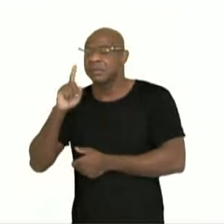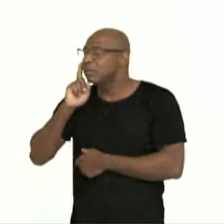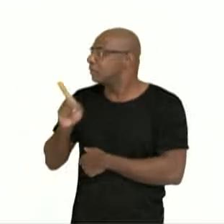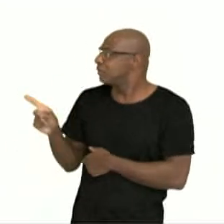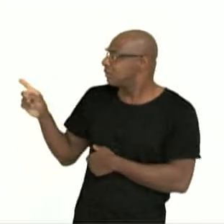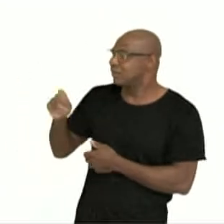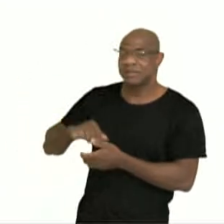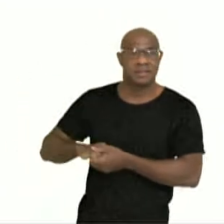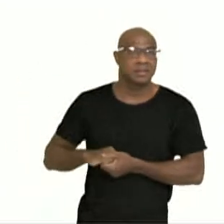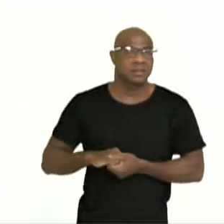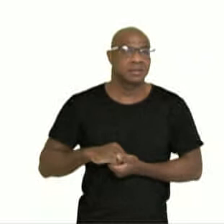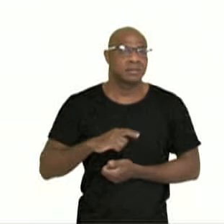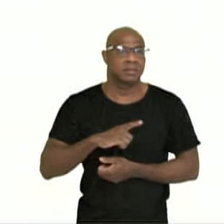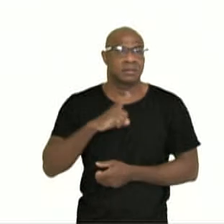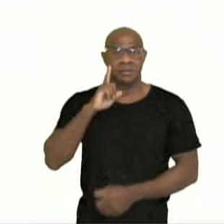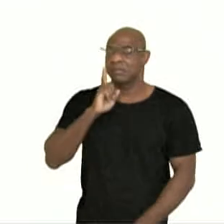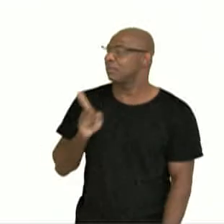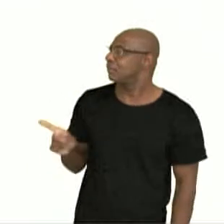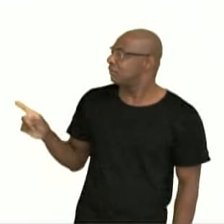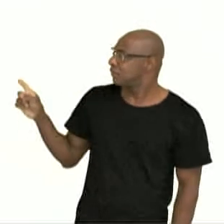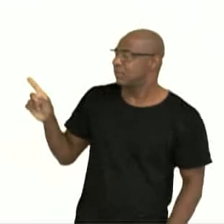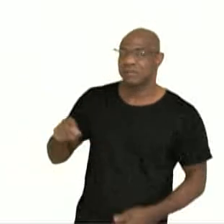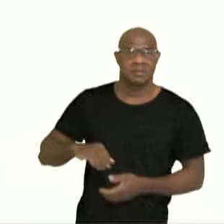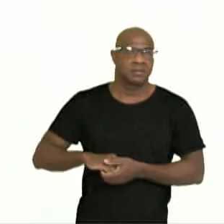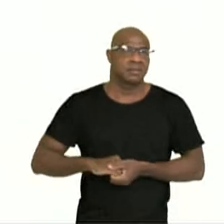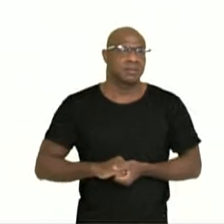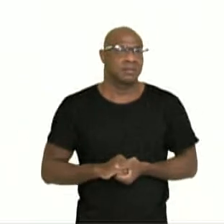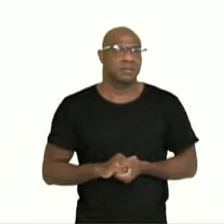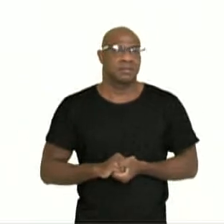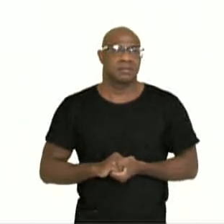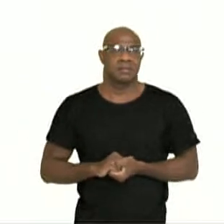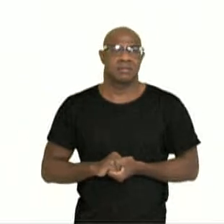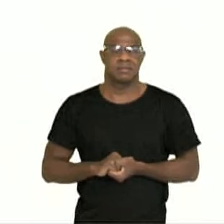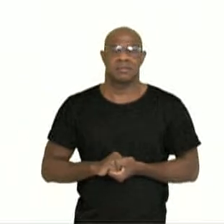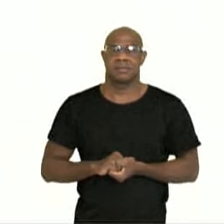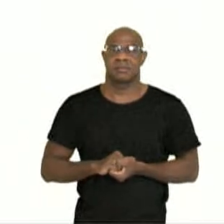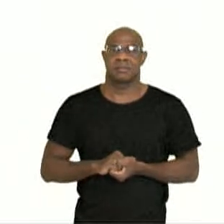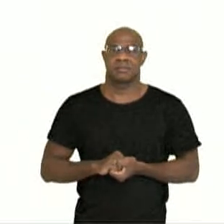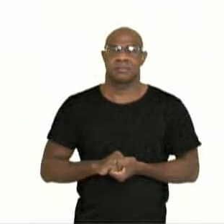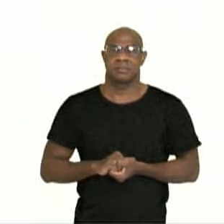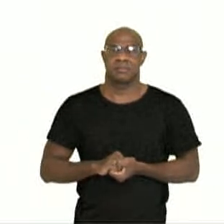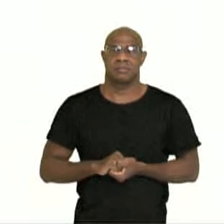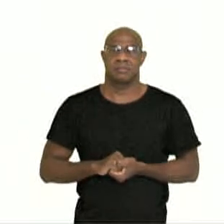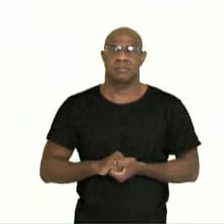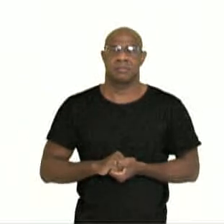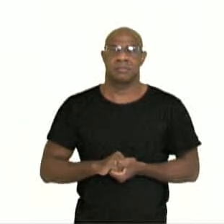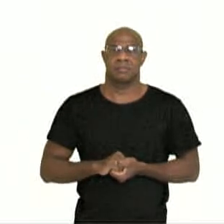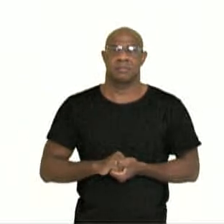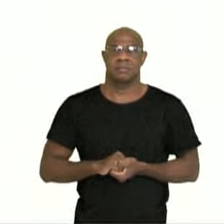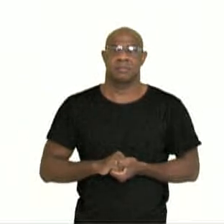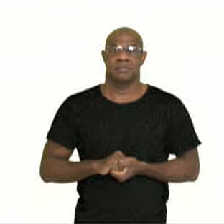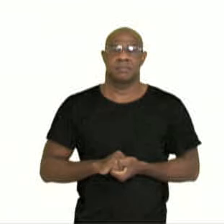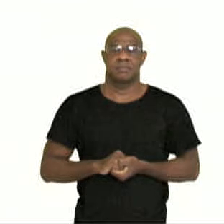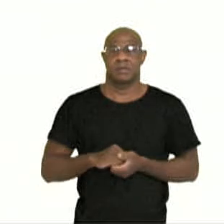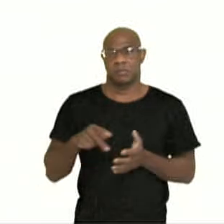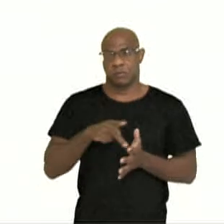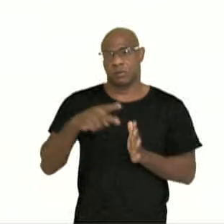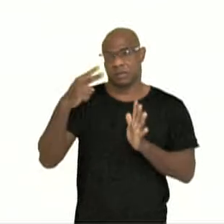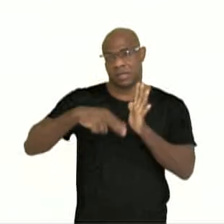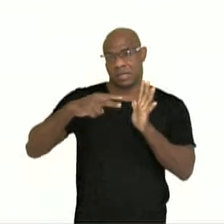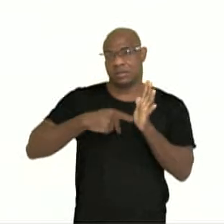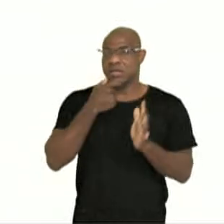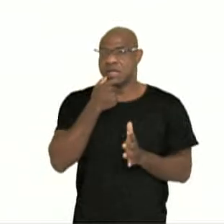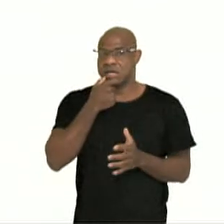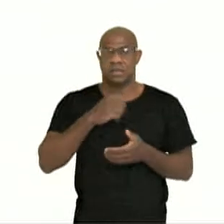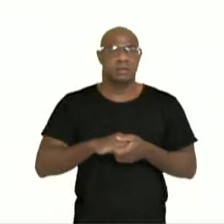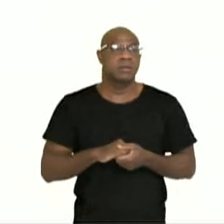aqui, I can communicate with people very fast and find any information I need. Né? Então, pessoal,